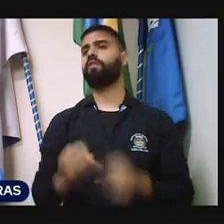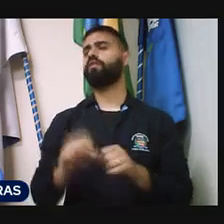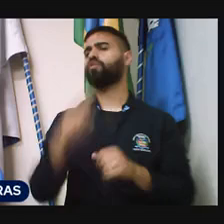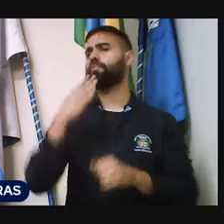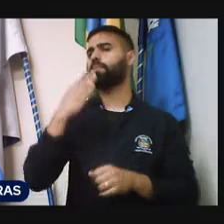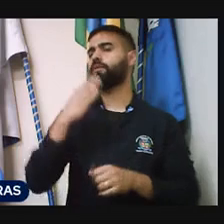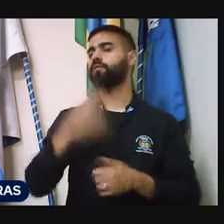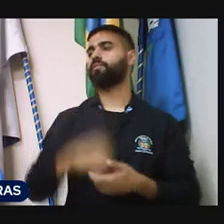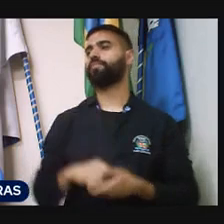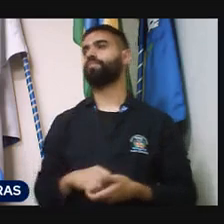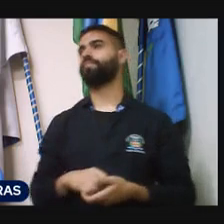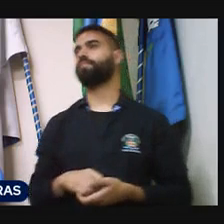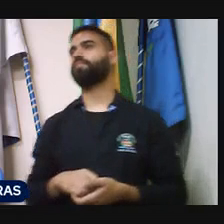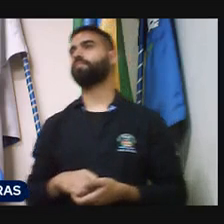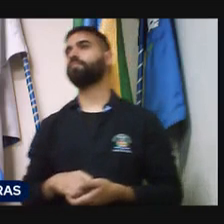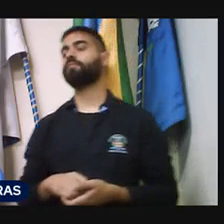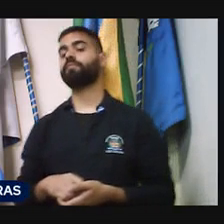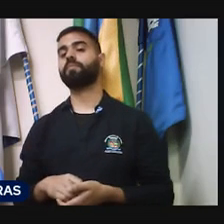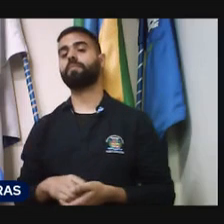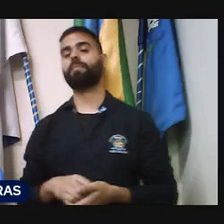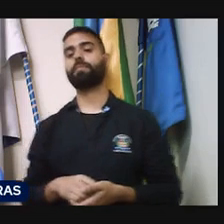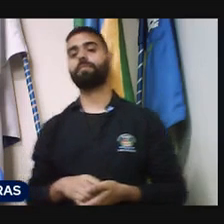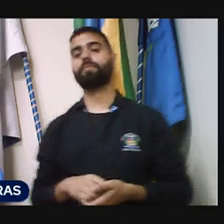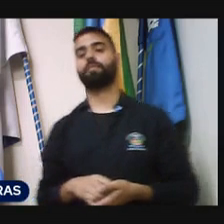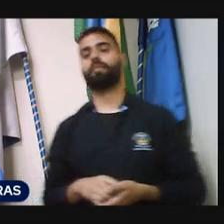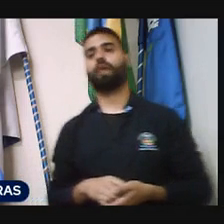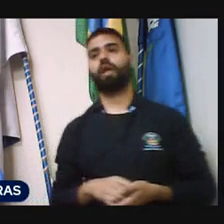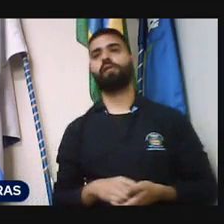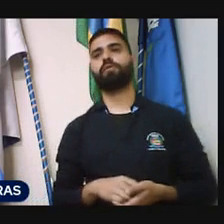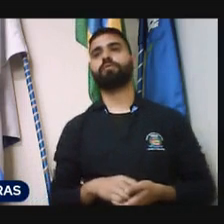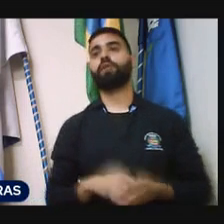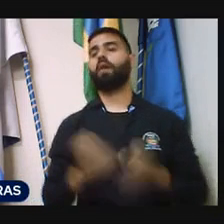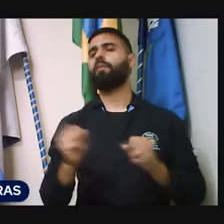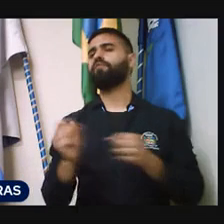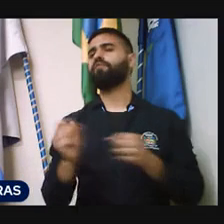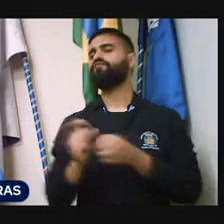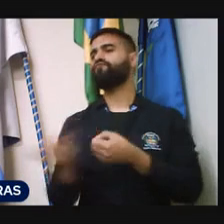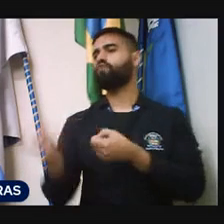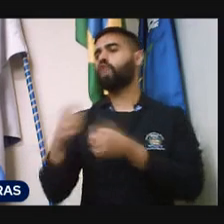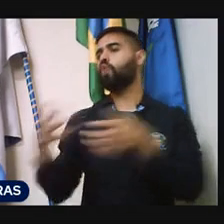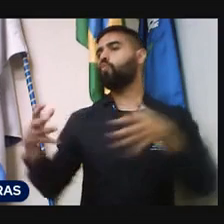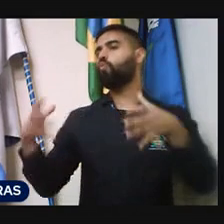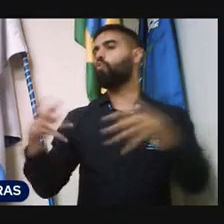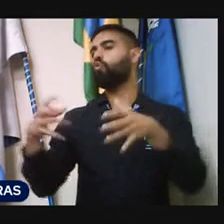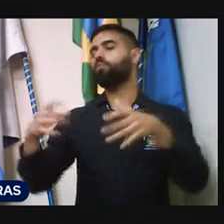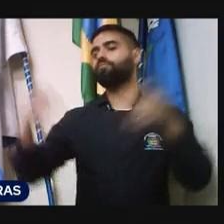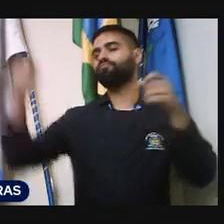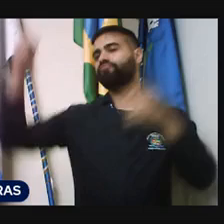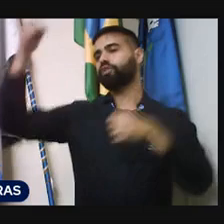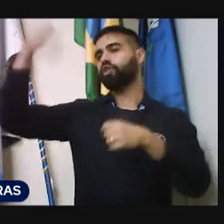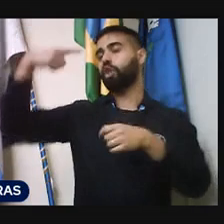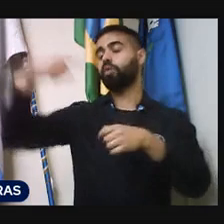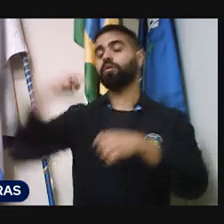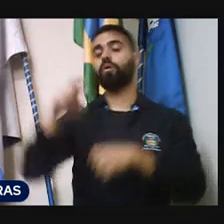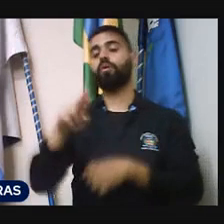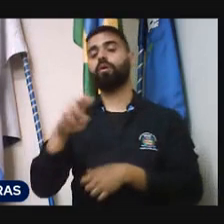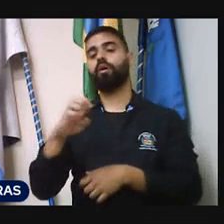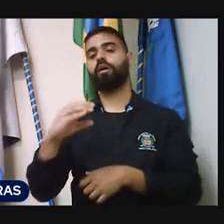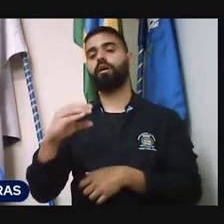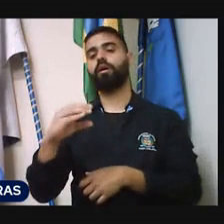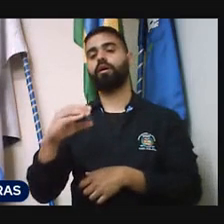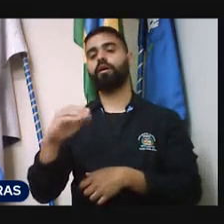solicitando o retorno da equipe de iluminação pública ao recanto das águas